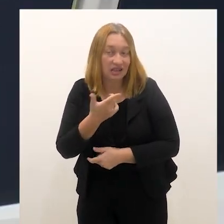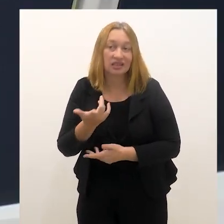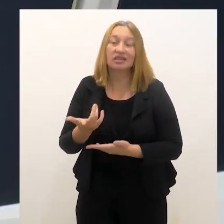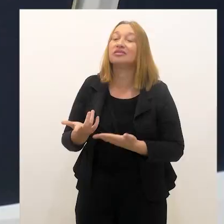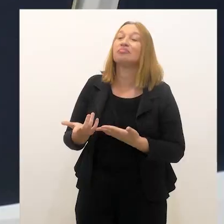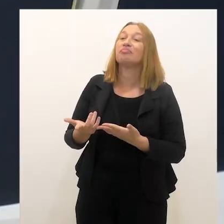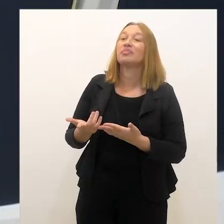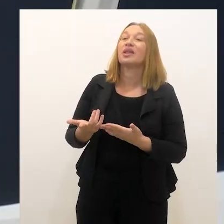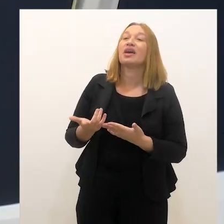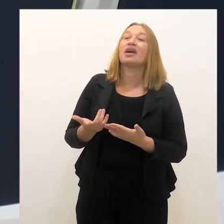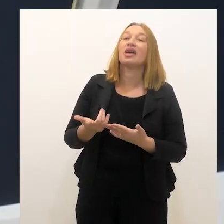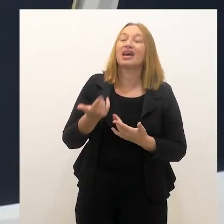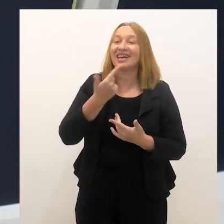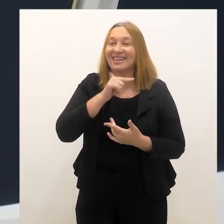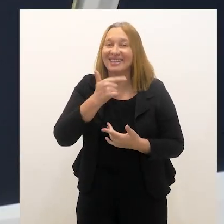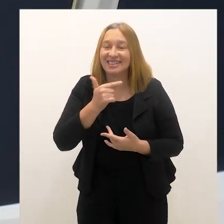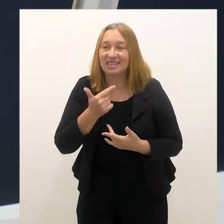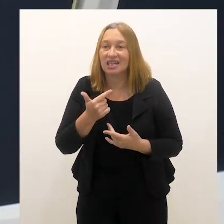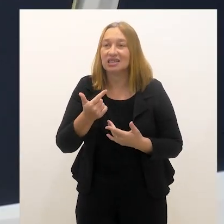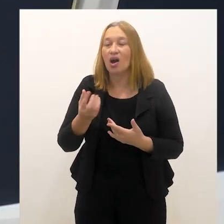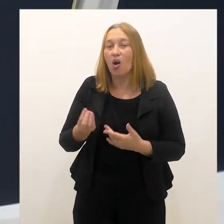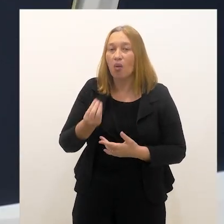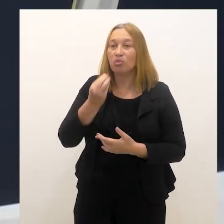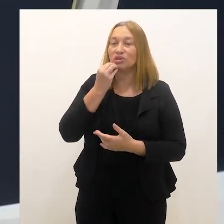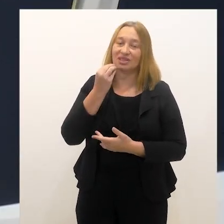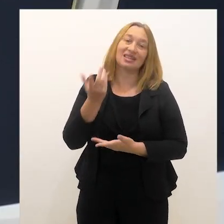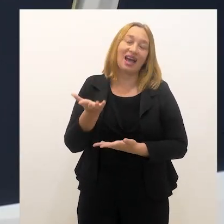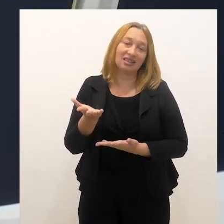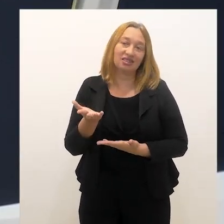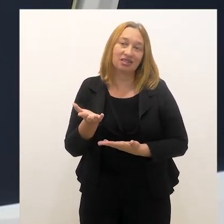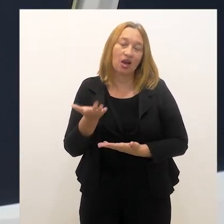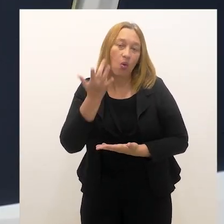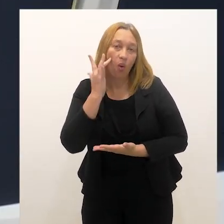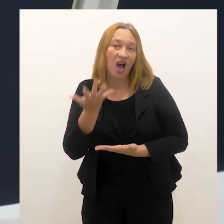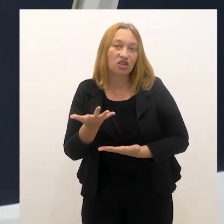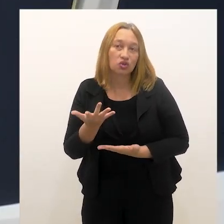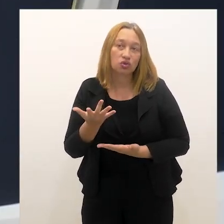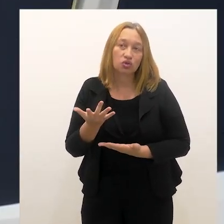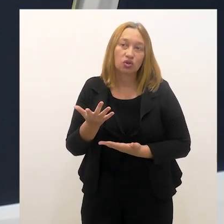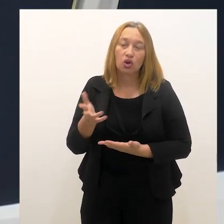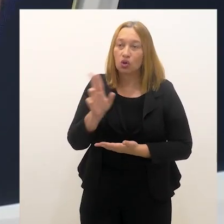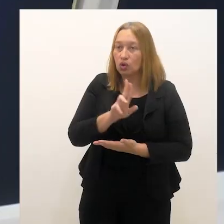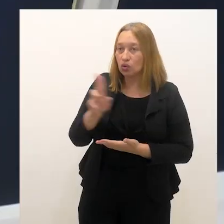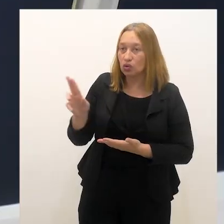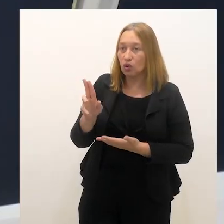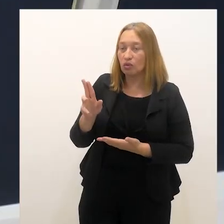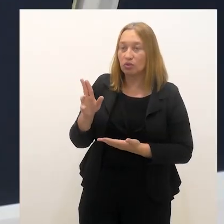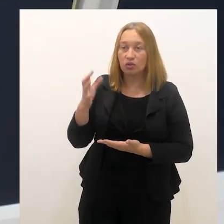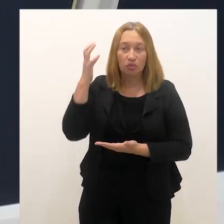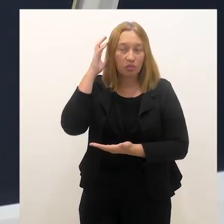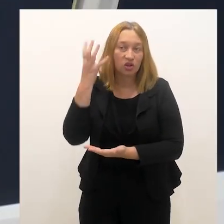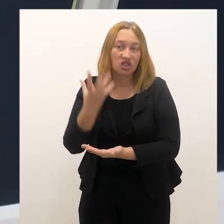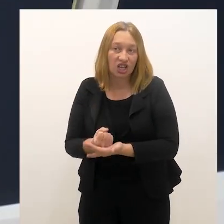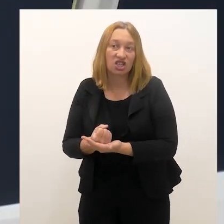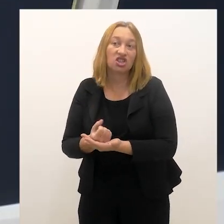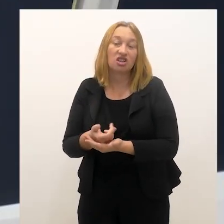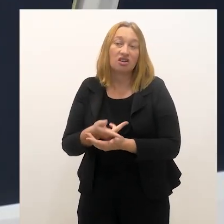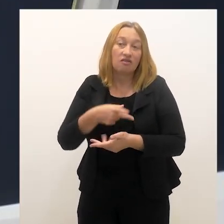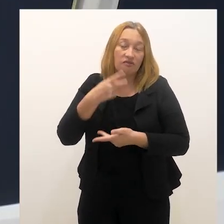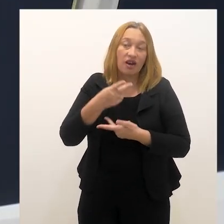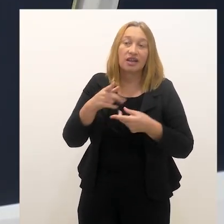escrachado. E é muito das oportunidades, né? Eu acho que o nome desse podcast diz